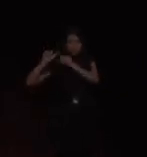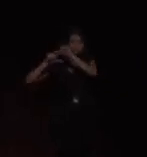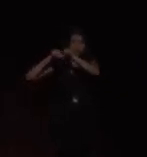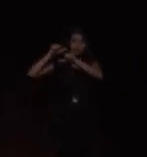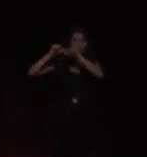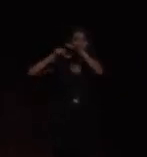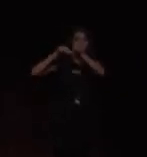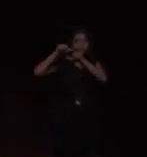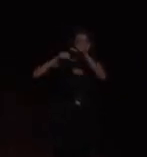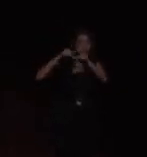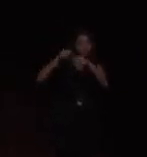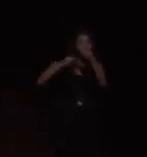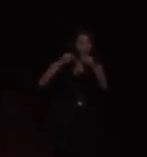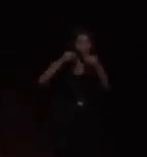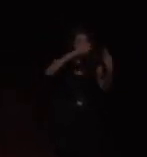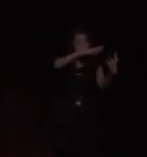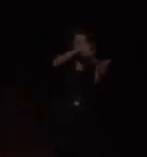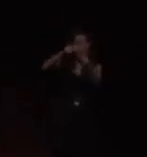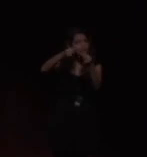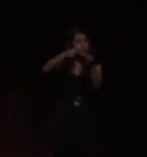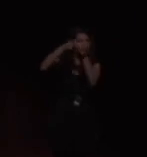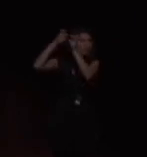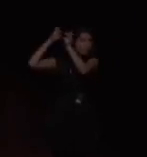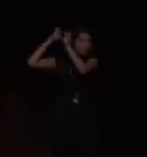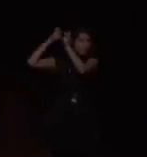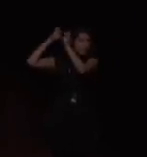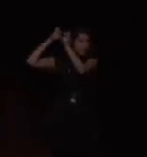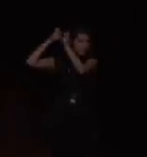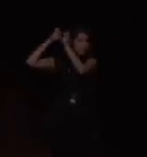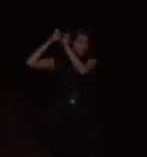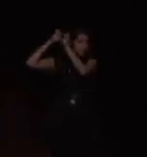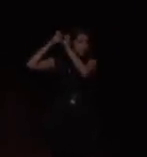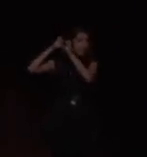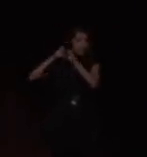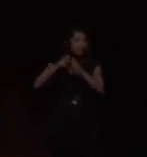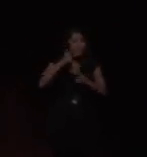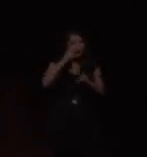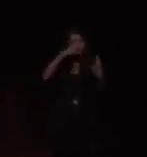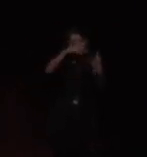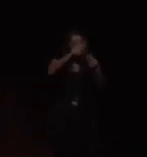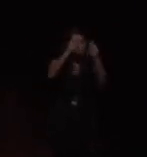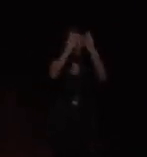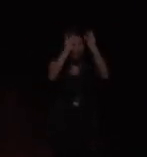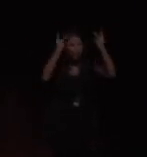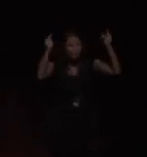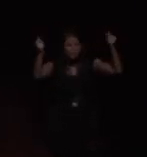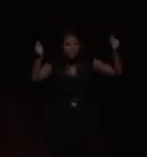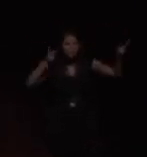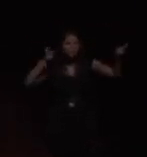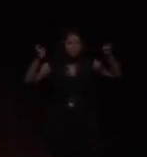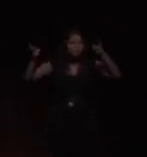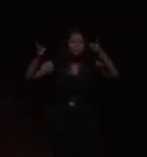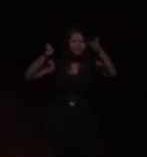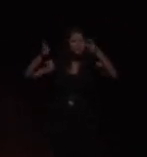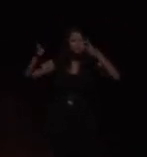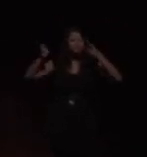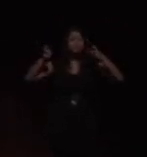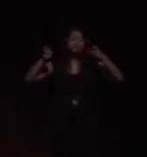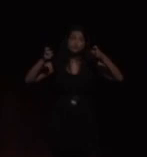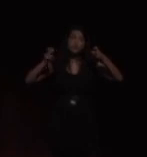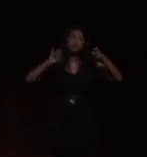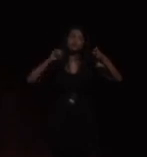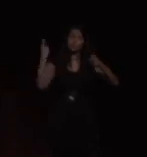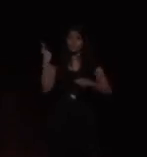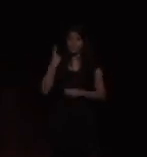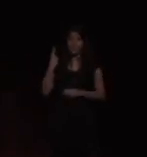de olhar o mundo. O mundo pode ser olhado de uma forma mais abstrata, mais aberta, a partir da relação com o